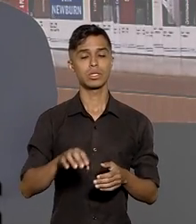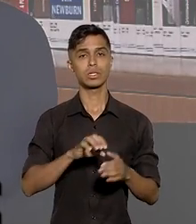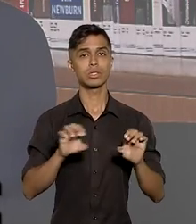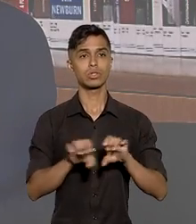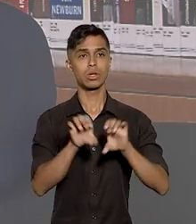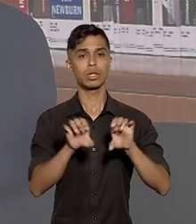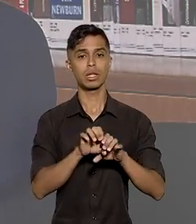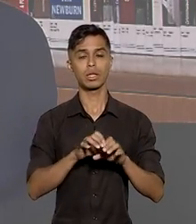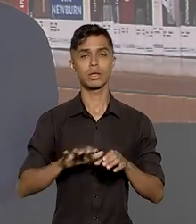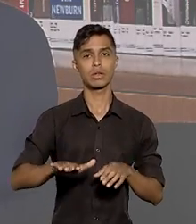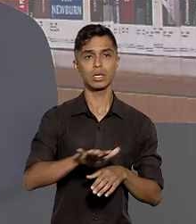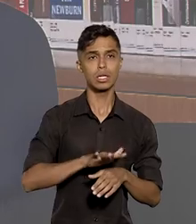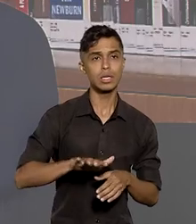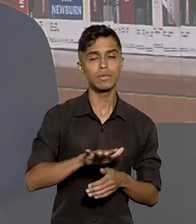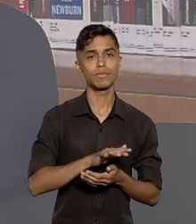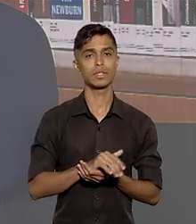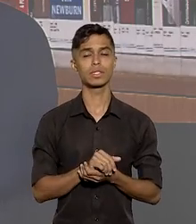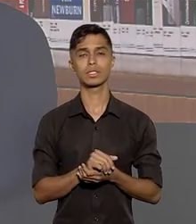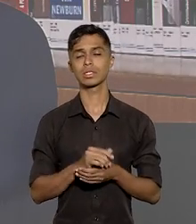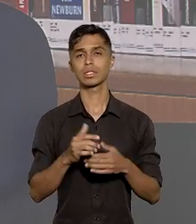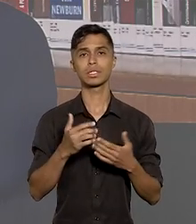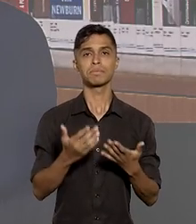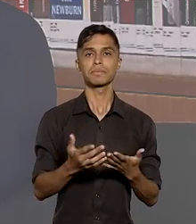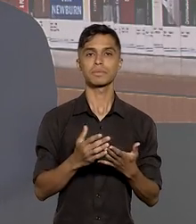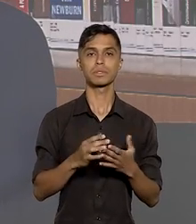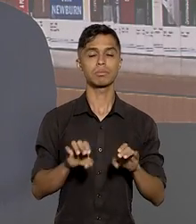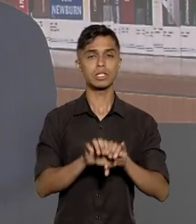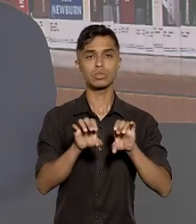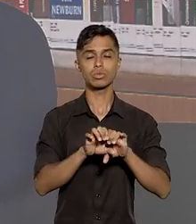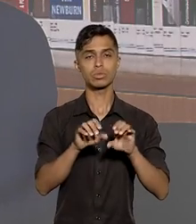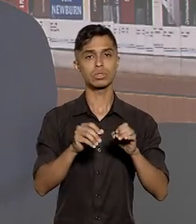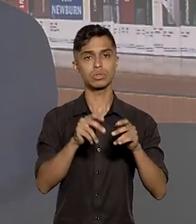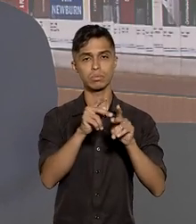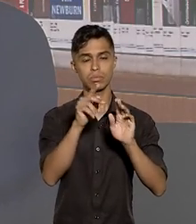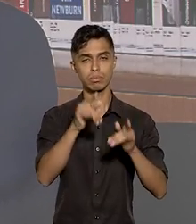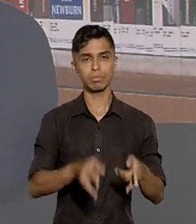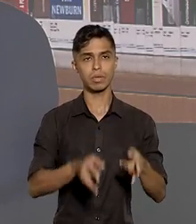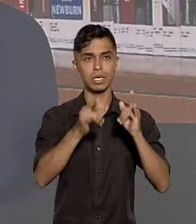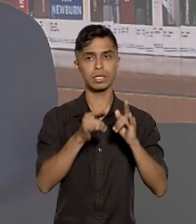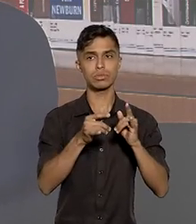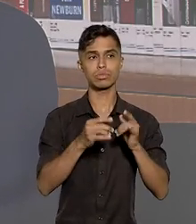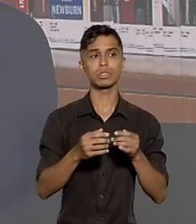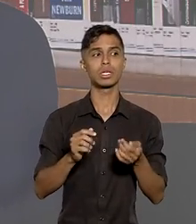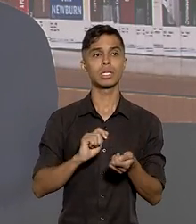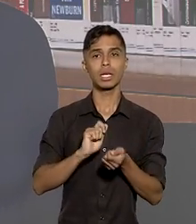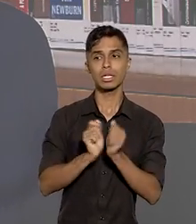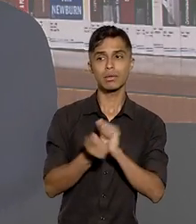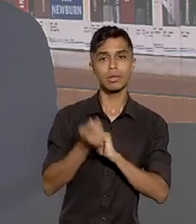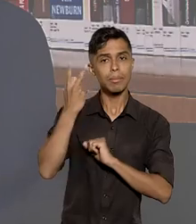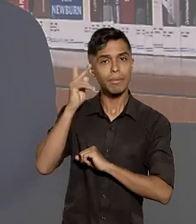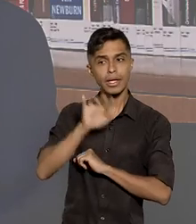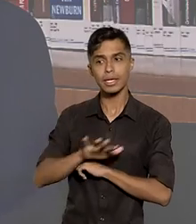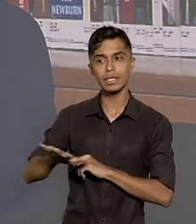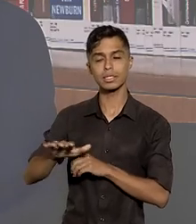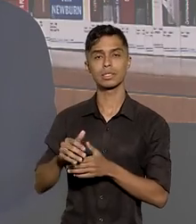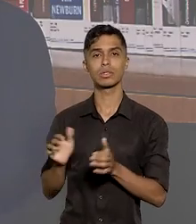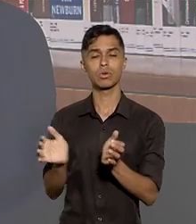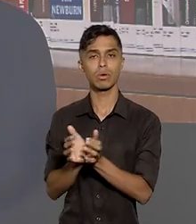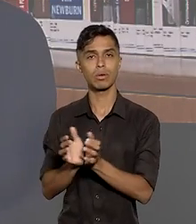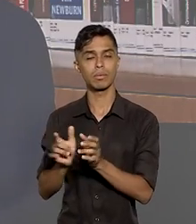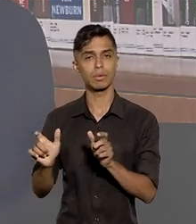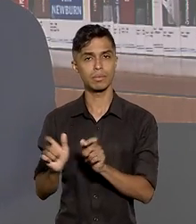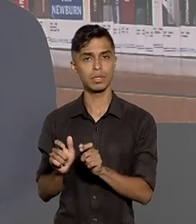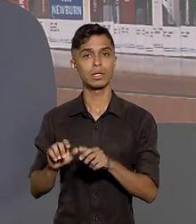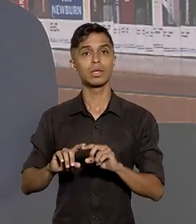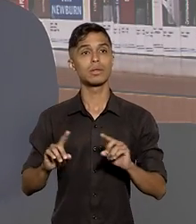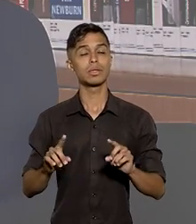que acolha, né, enfim, e que compreenda as necessidades específicas dessas minorias, como também existe